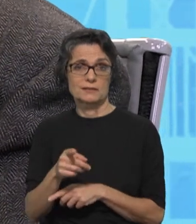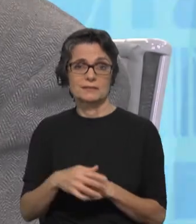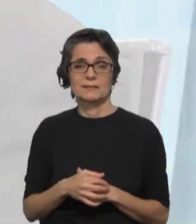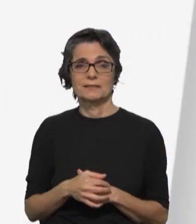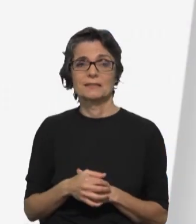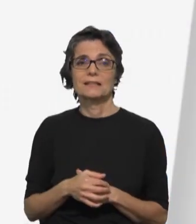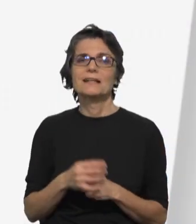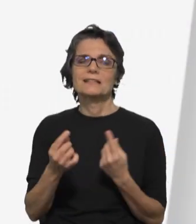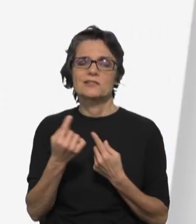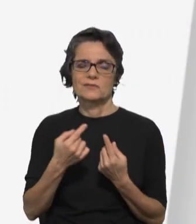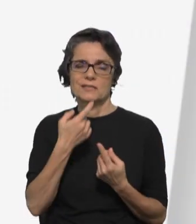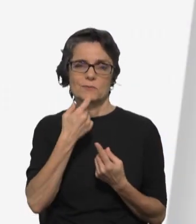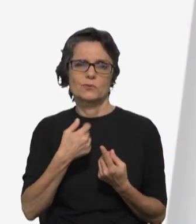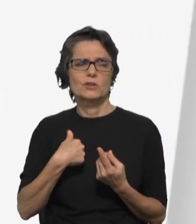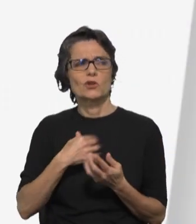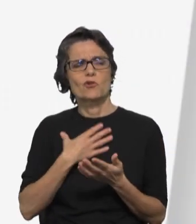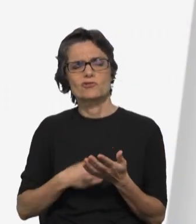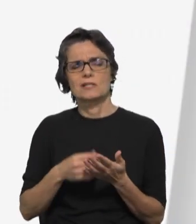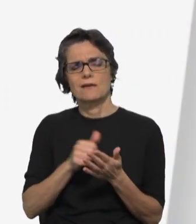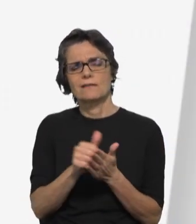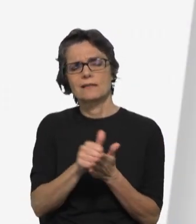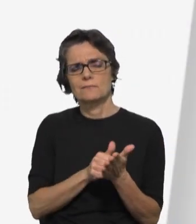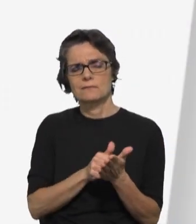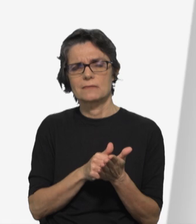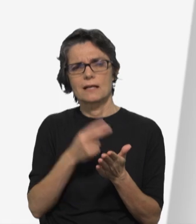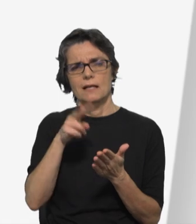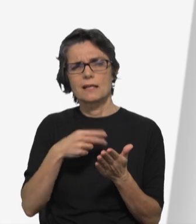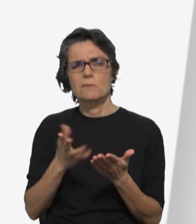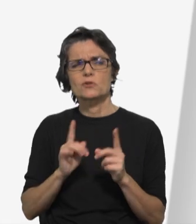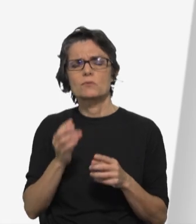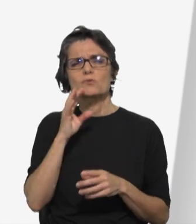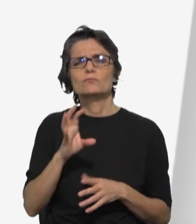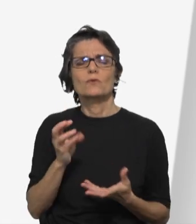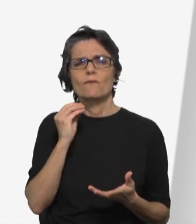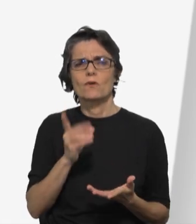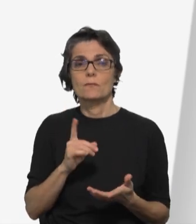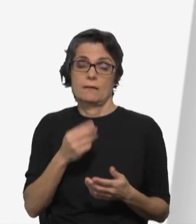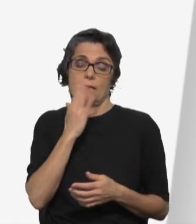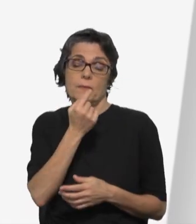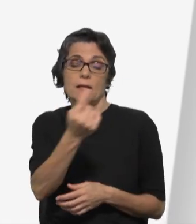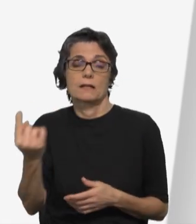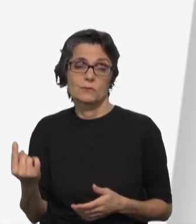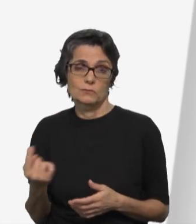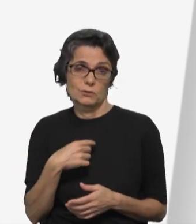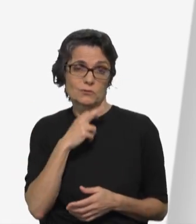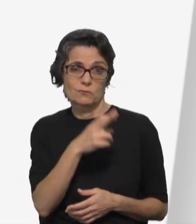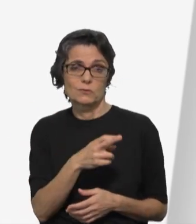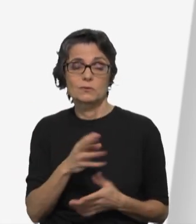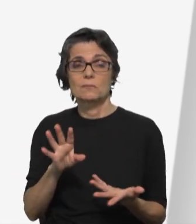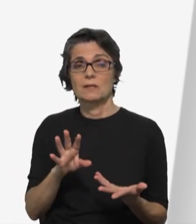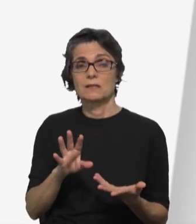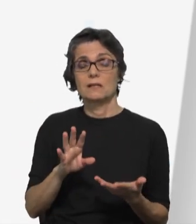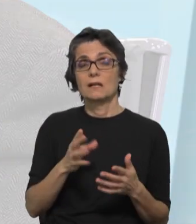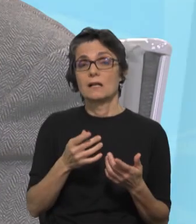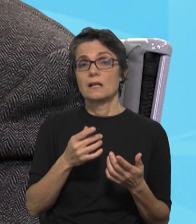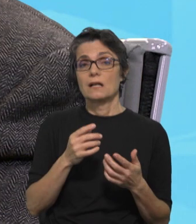perguntam, eu gostava de ler a Bíblia, por onde é que hei de começar? Depende um pouco da pessoa. Mas sabe o que eu digo? Ou começar pelos Atos